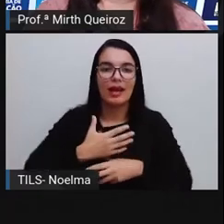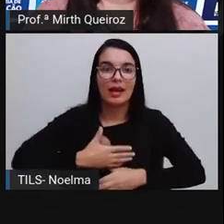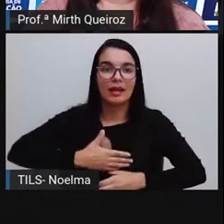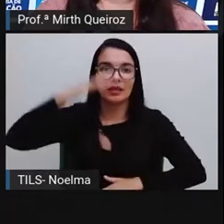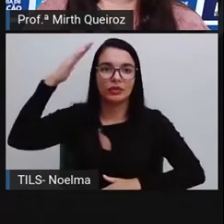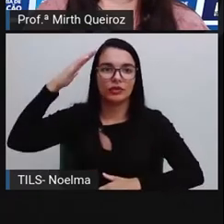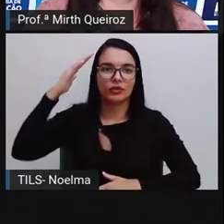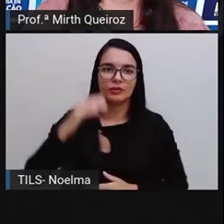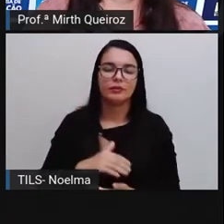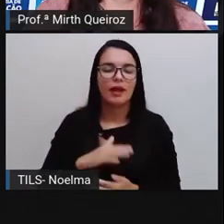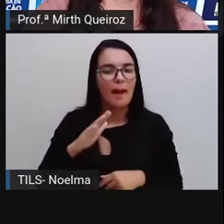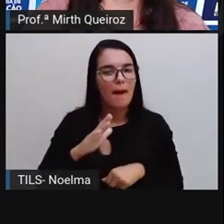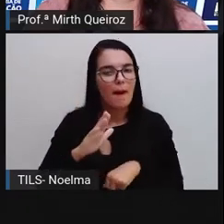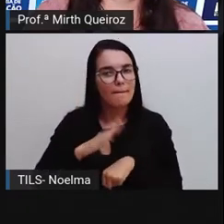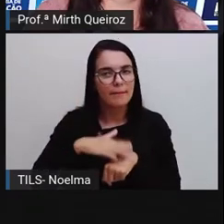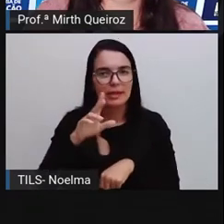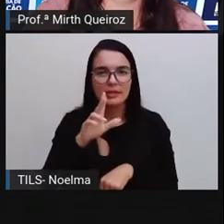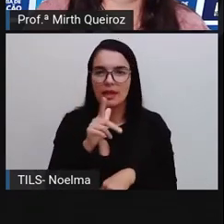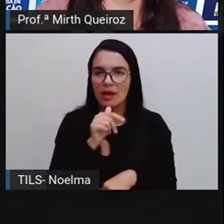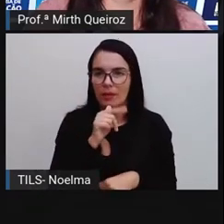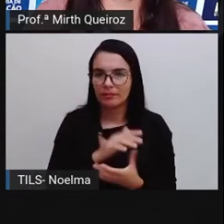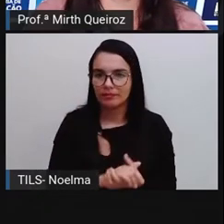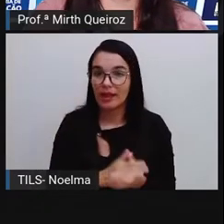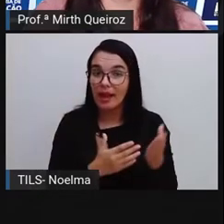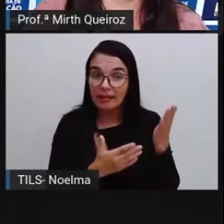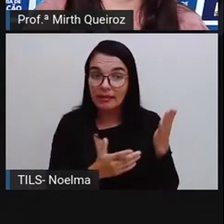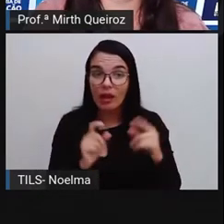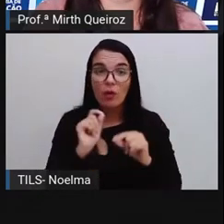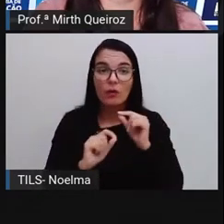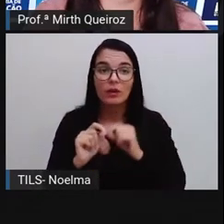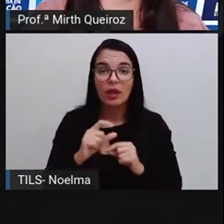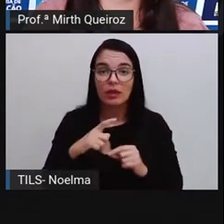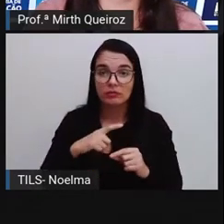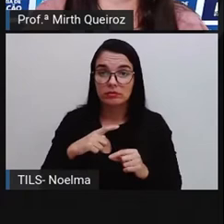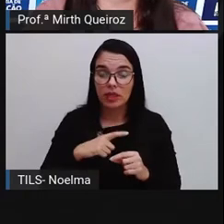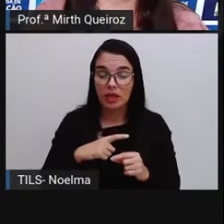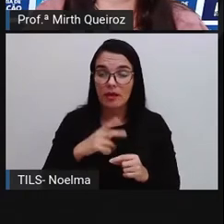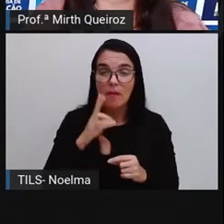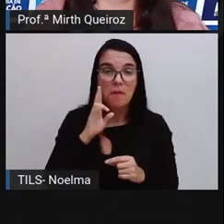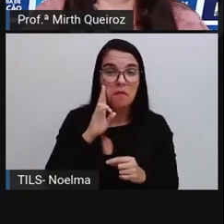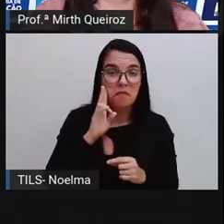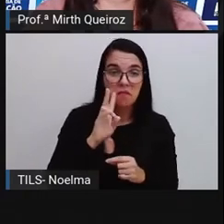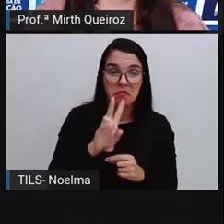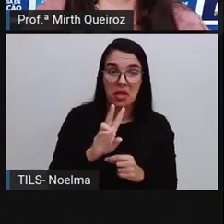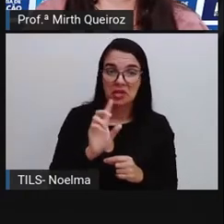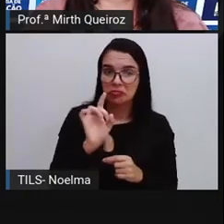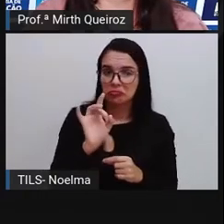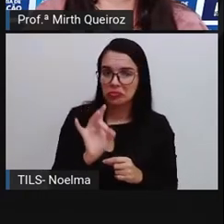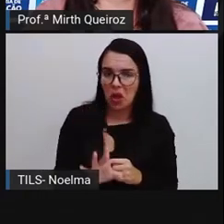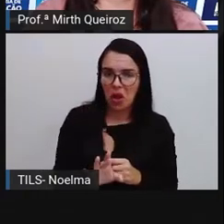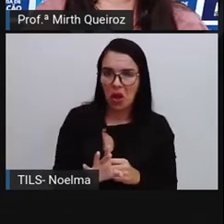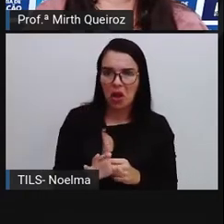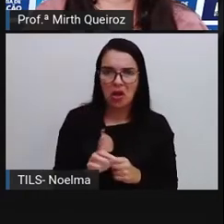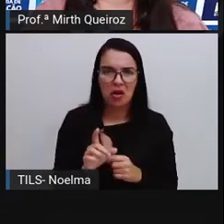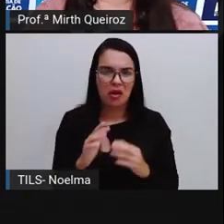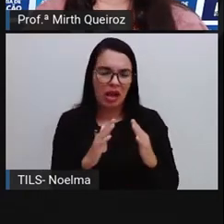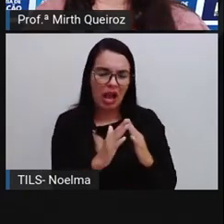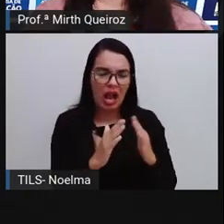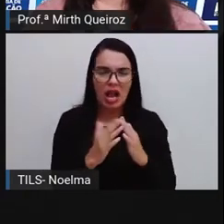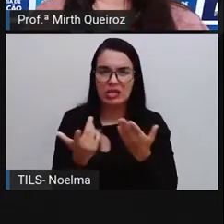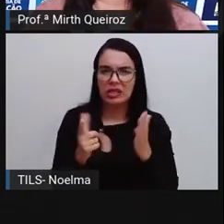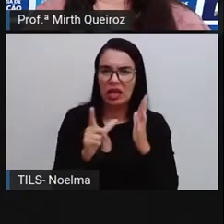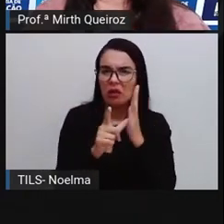muito mais água do que o México essas treinar ele revela não apenas as casas e os